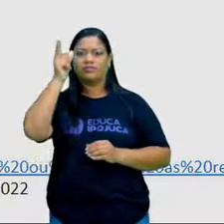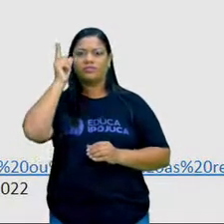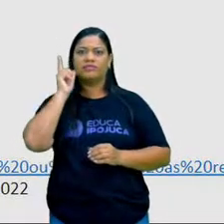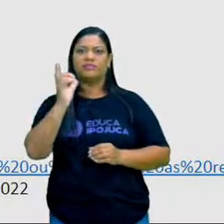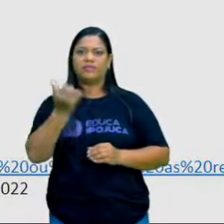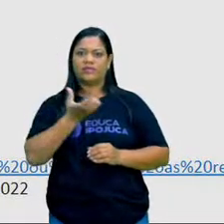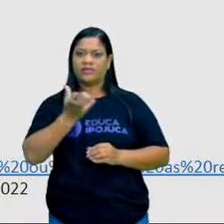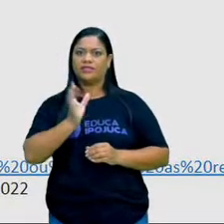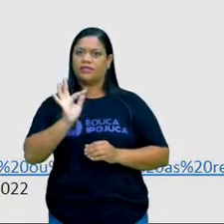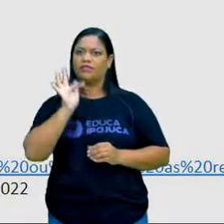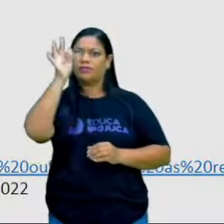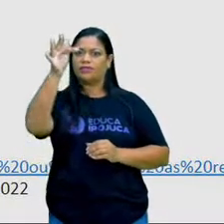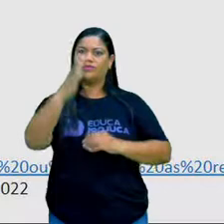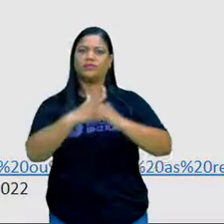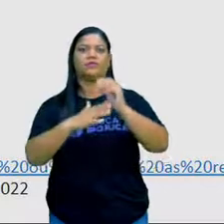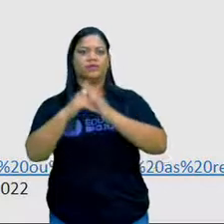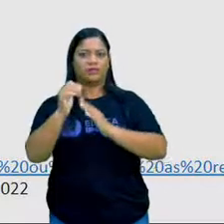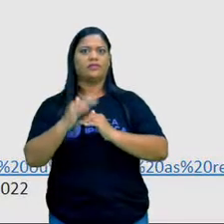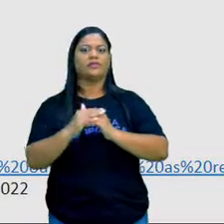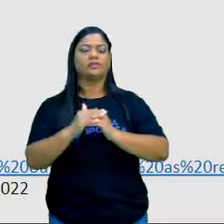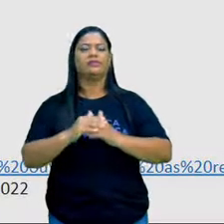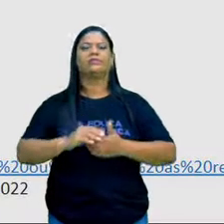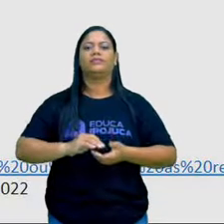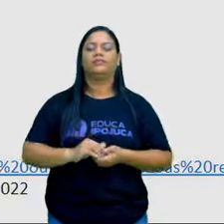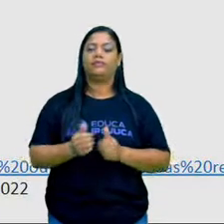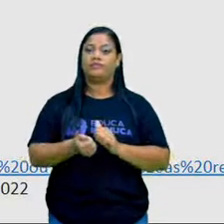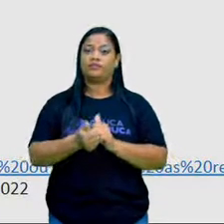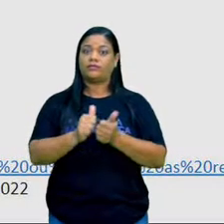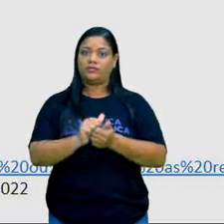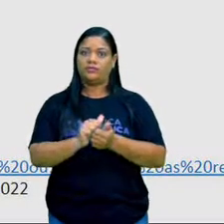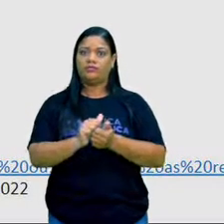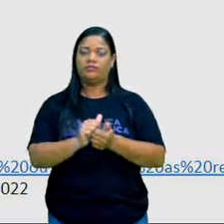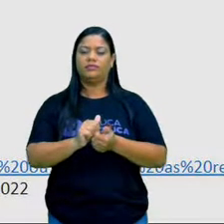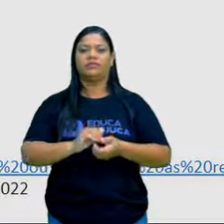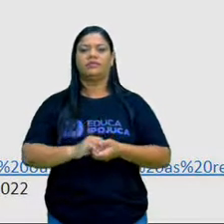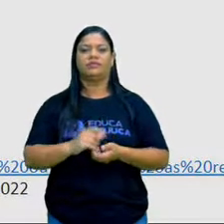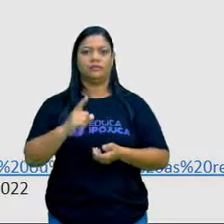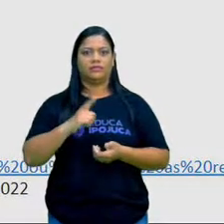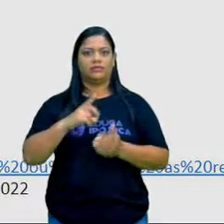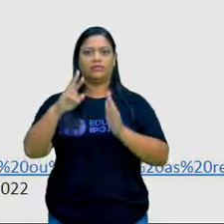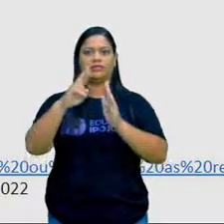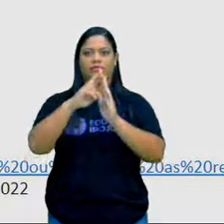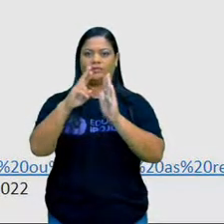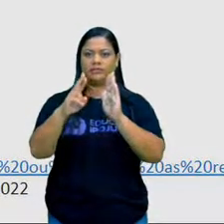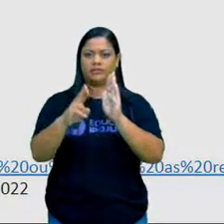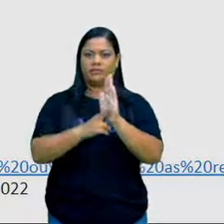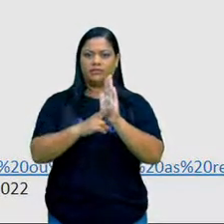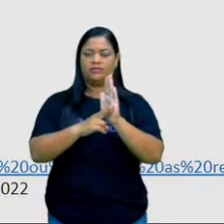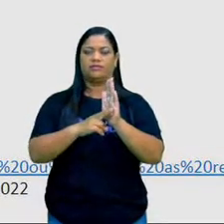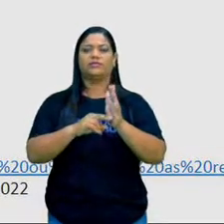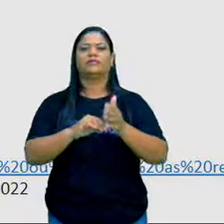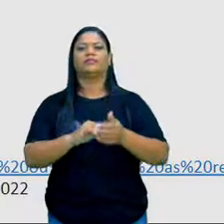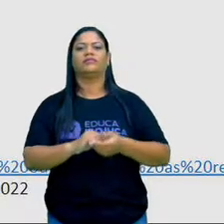jogar, né? Então, esporte, ele já é algo que tem